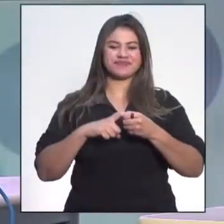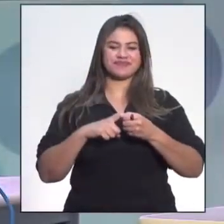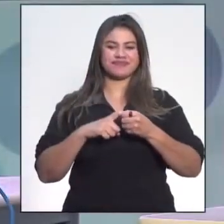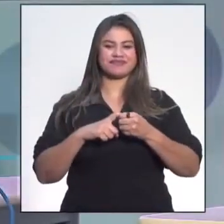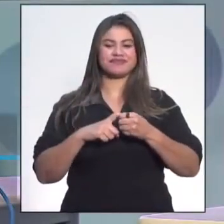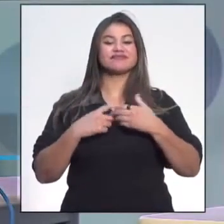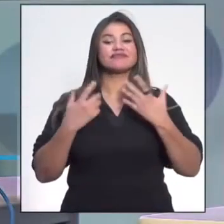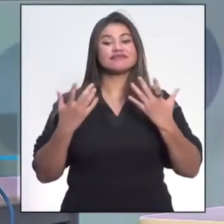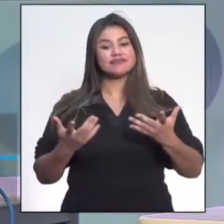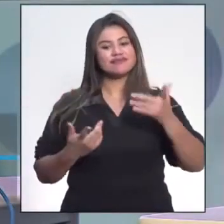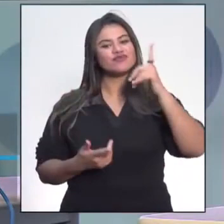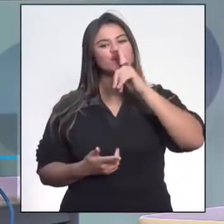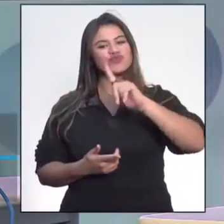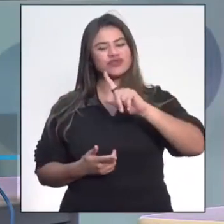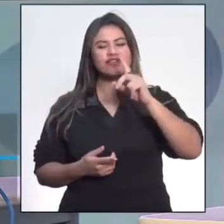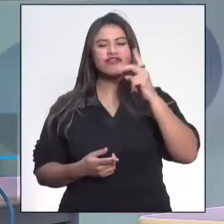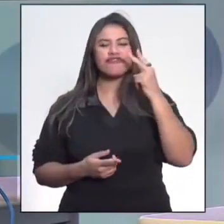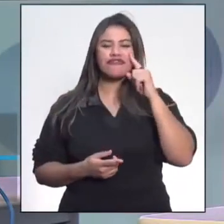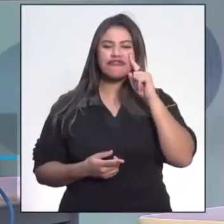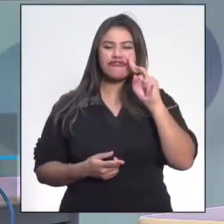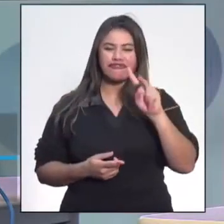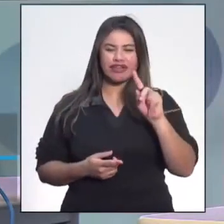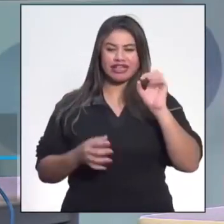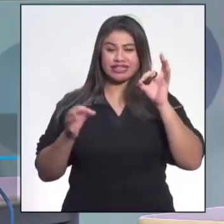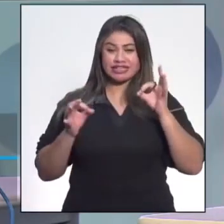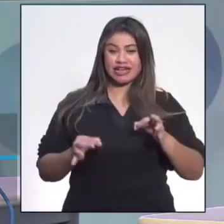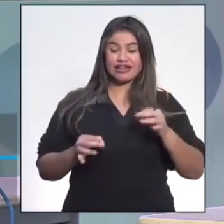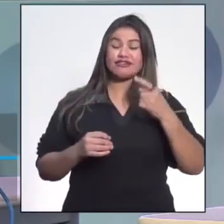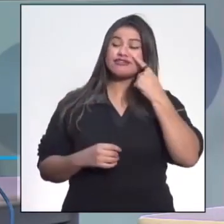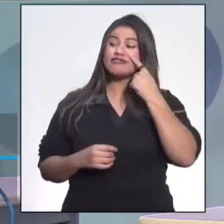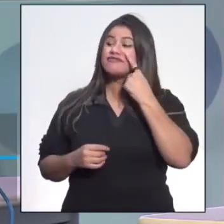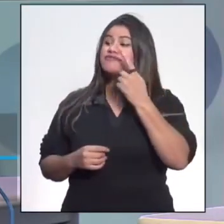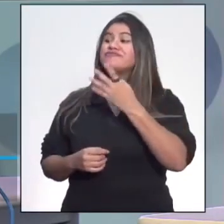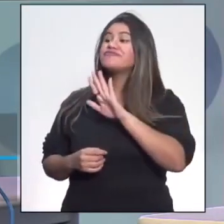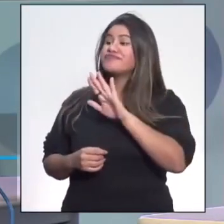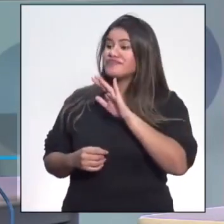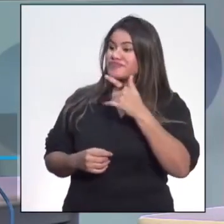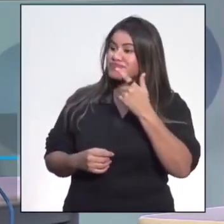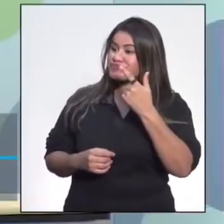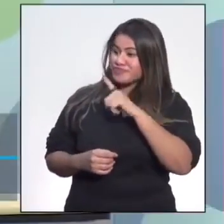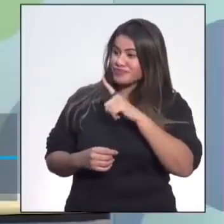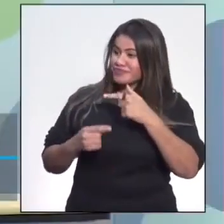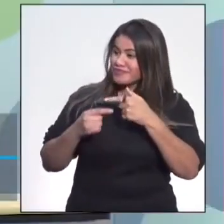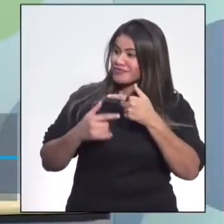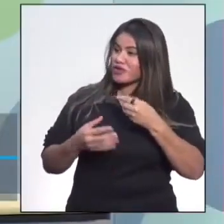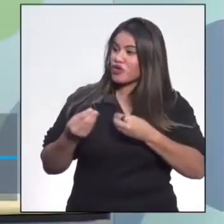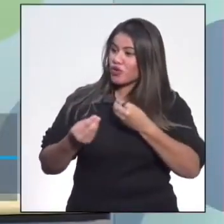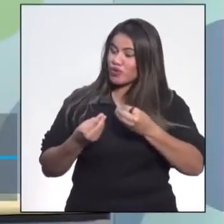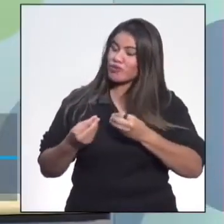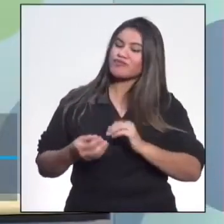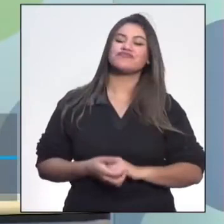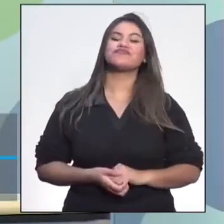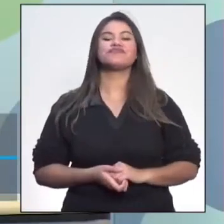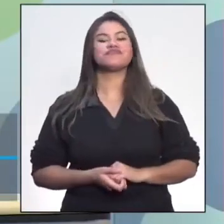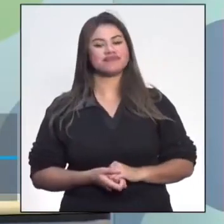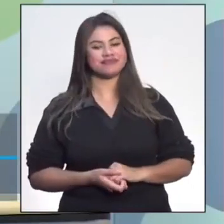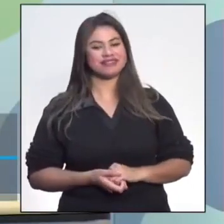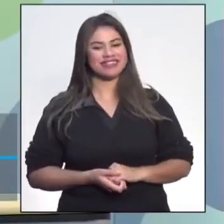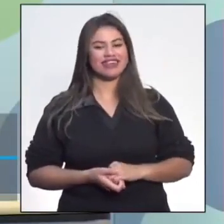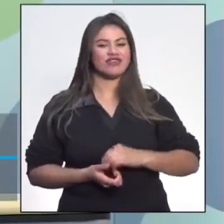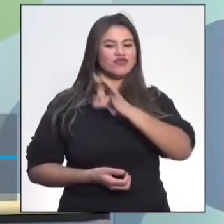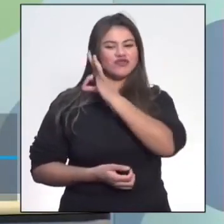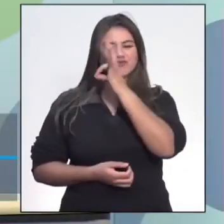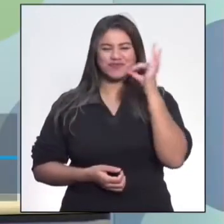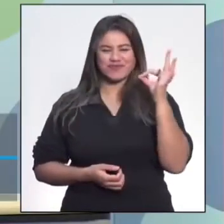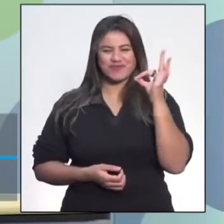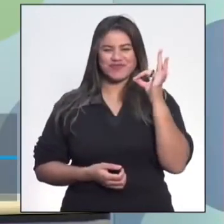Voltamos. E aí, conseguiram observar o vértice? Sim? Professor Inês, como foi o chat? Foi bom? Conta para mim. Professora Roberta, o chat foi muito